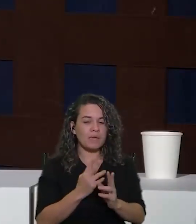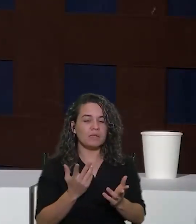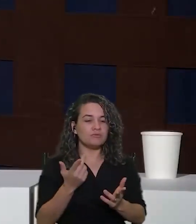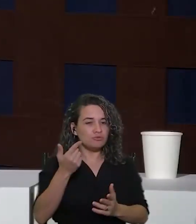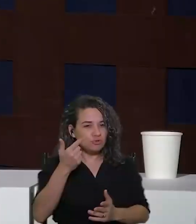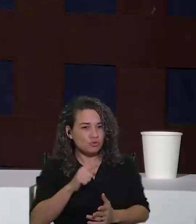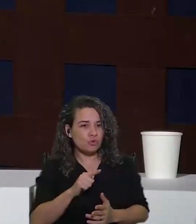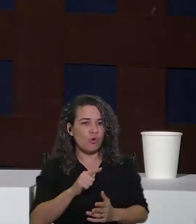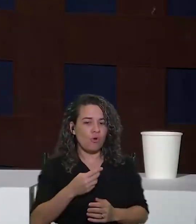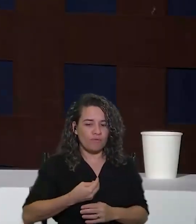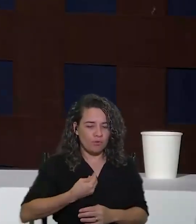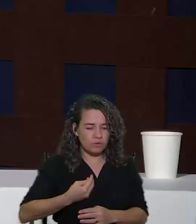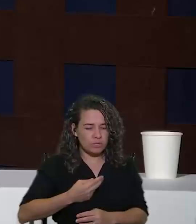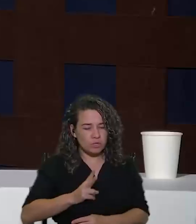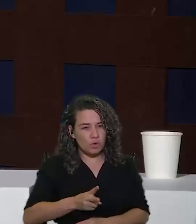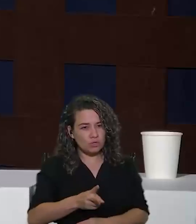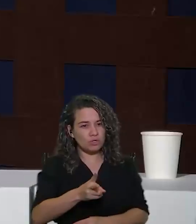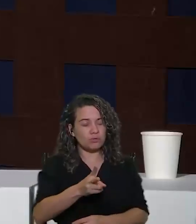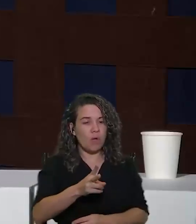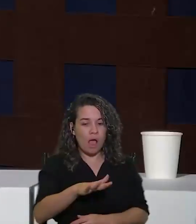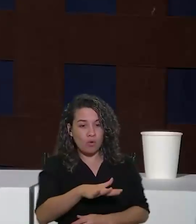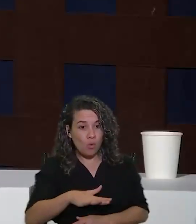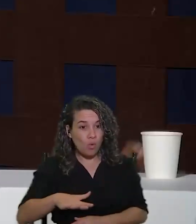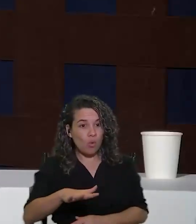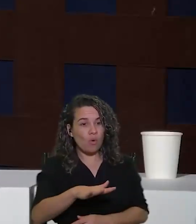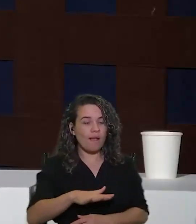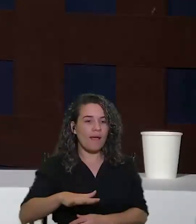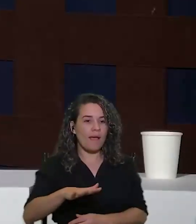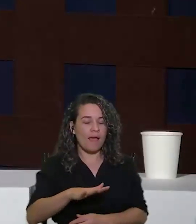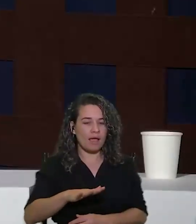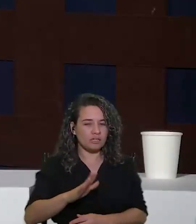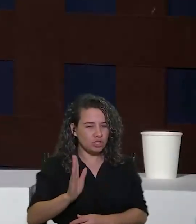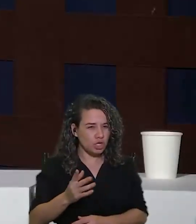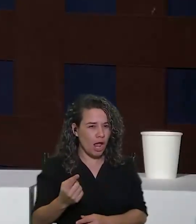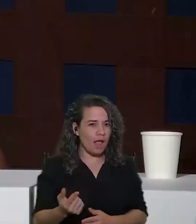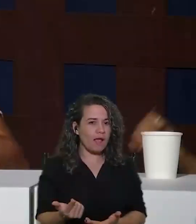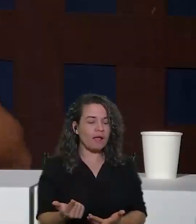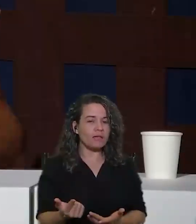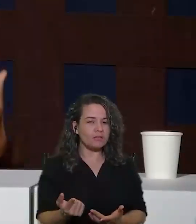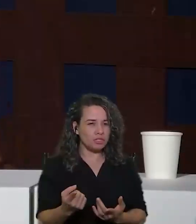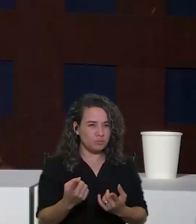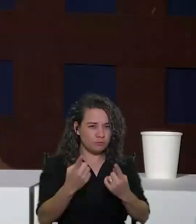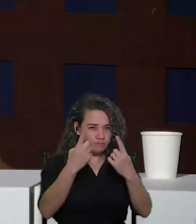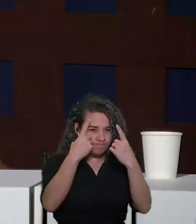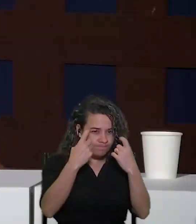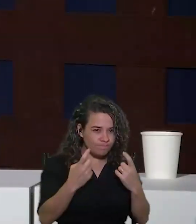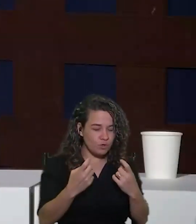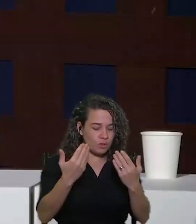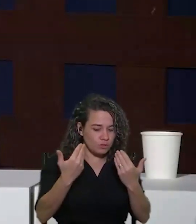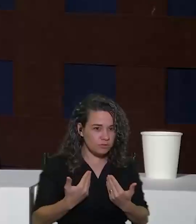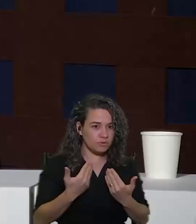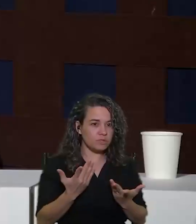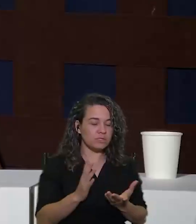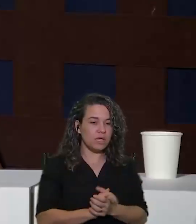agride. E é esse espaço acadêmico que está no de onde eles vêm, né? Ou seja, entrar nesse espaço